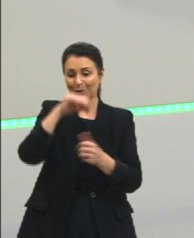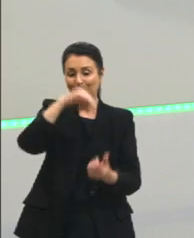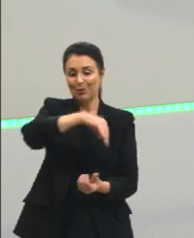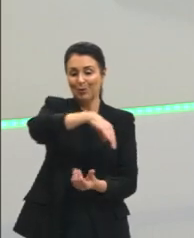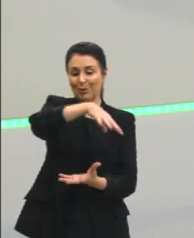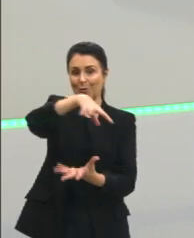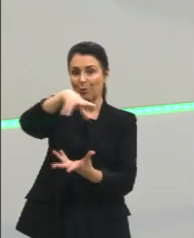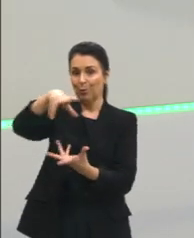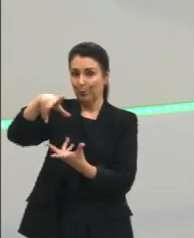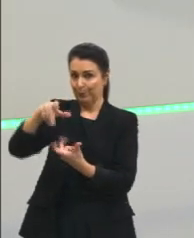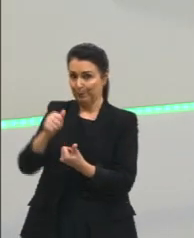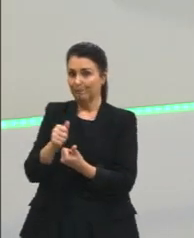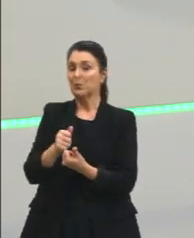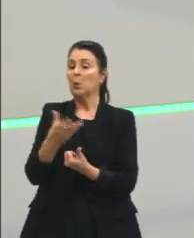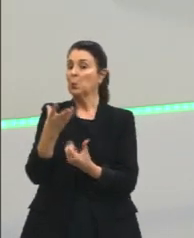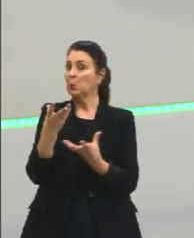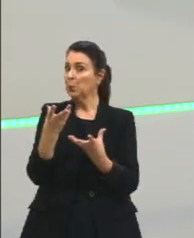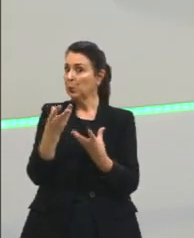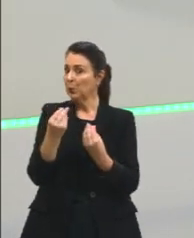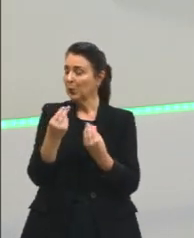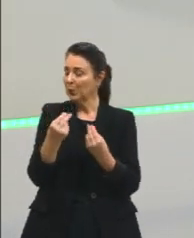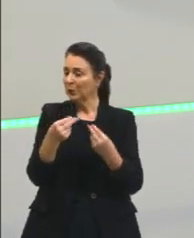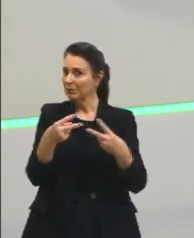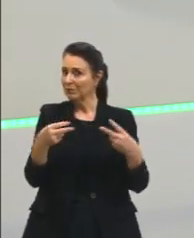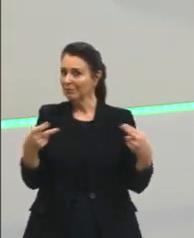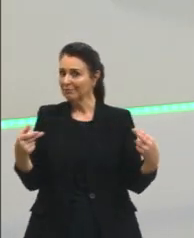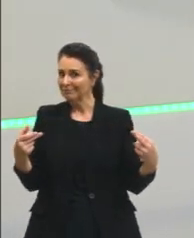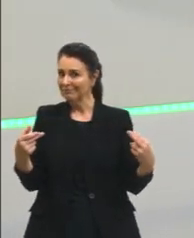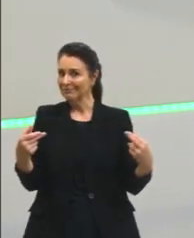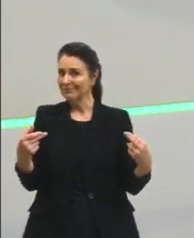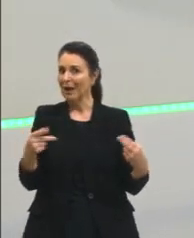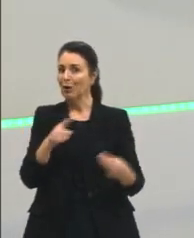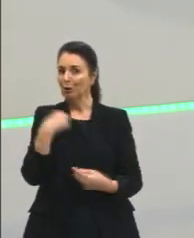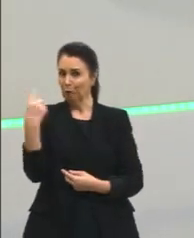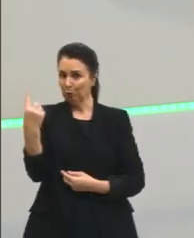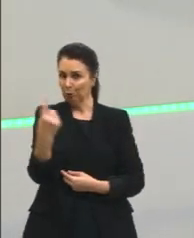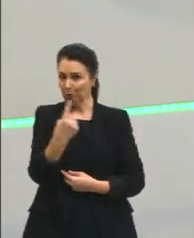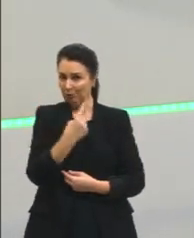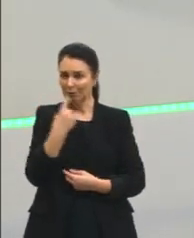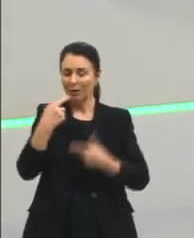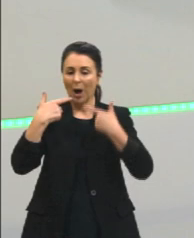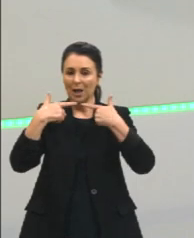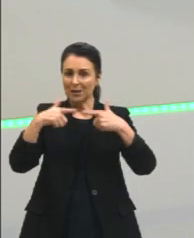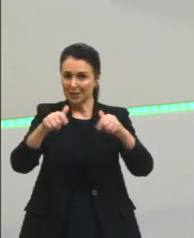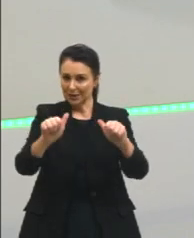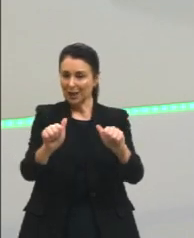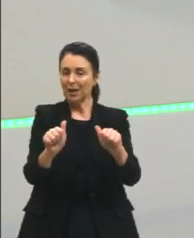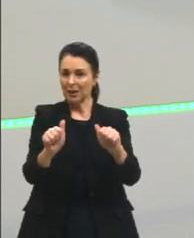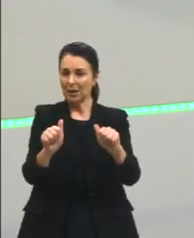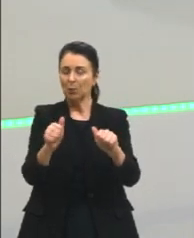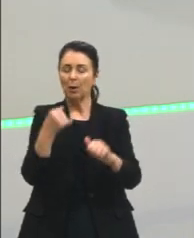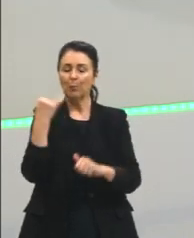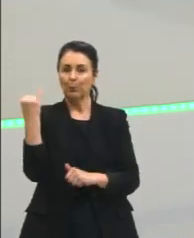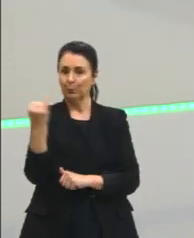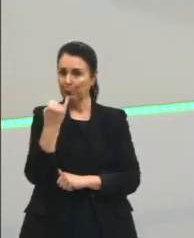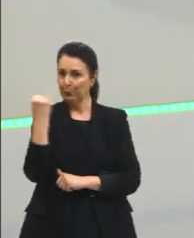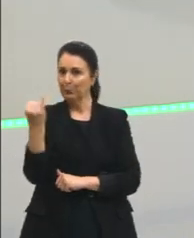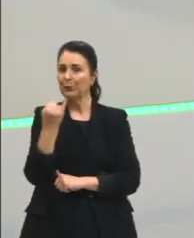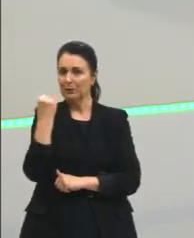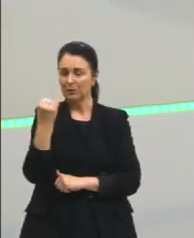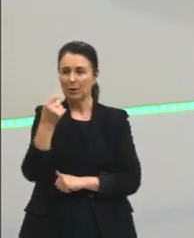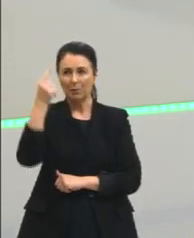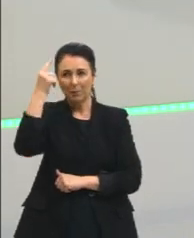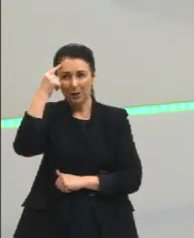muita coisa a gente tem um idioma e riquíssimo e número né pensando em